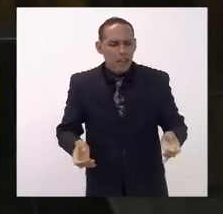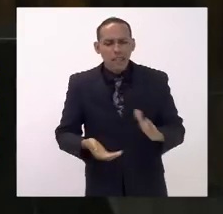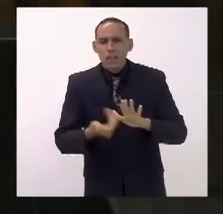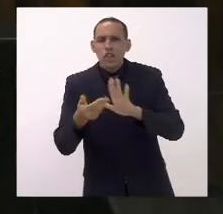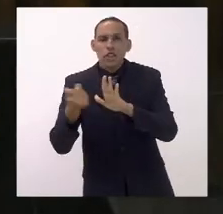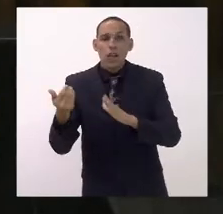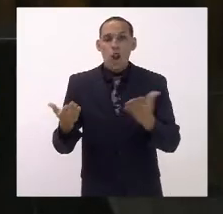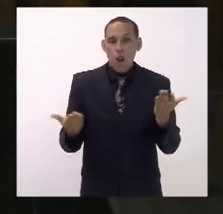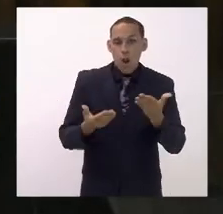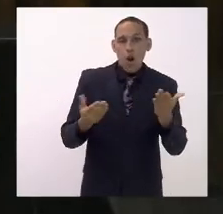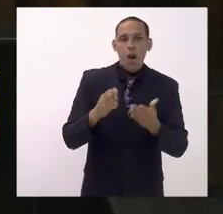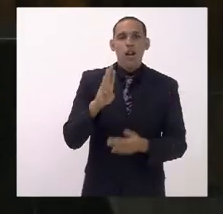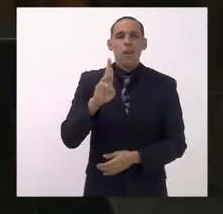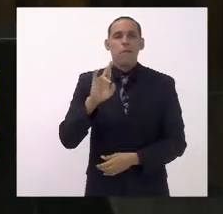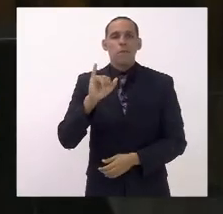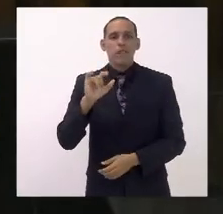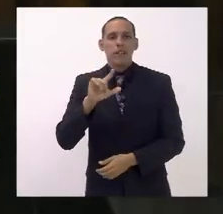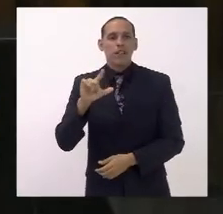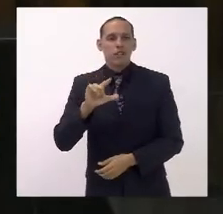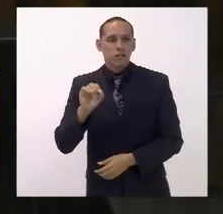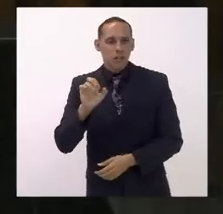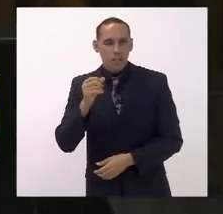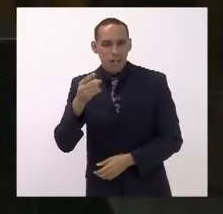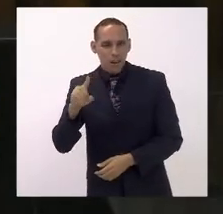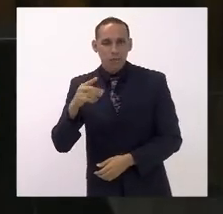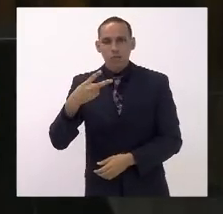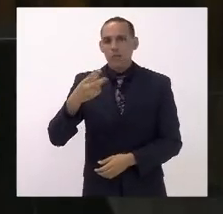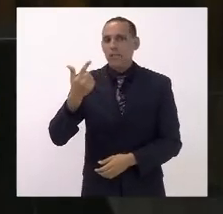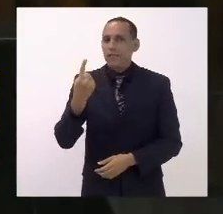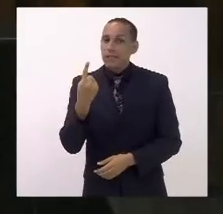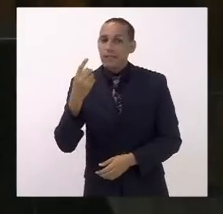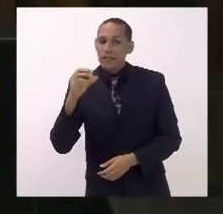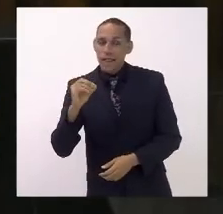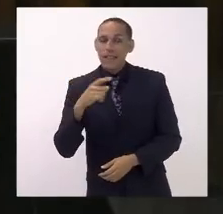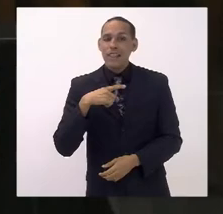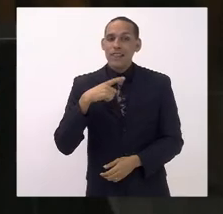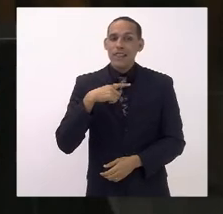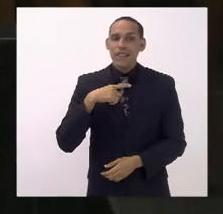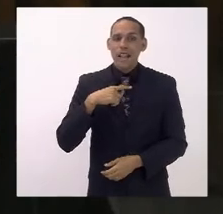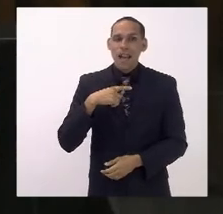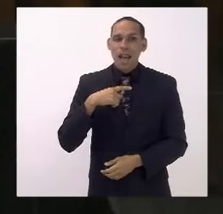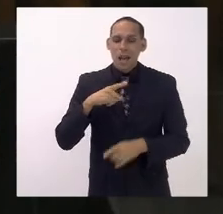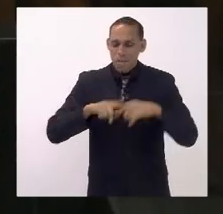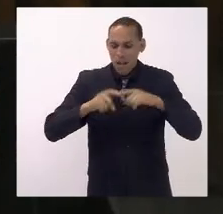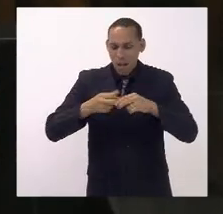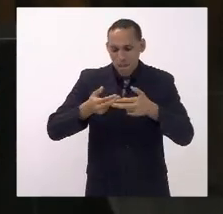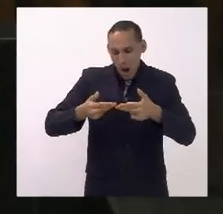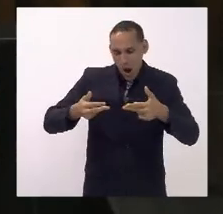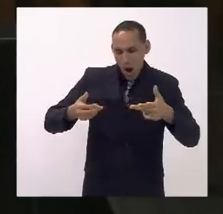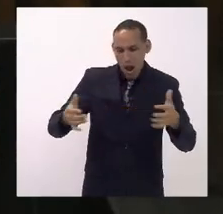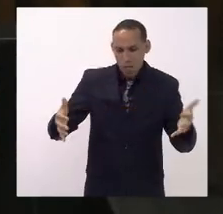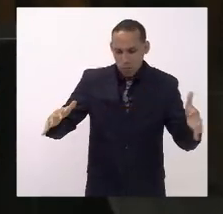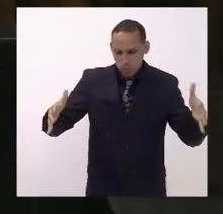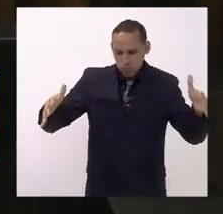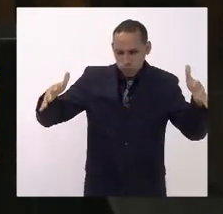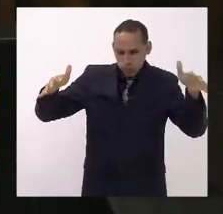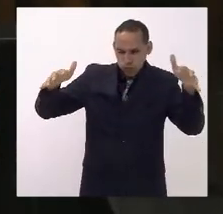Brizolão 210, na porta da escola, tem uma pilha de entulho de pelo menos uns 30 metros